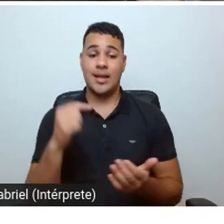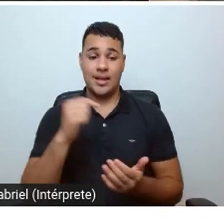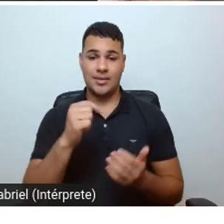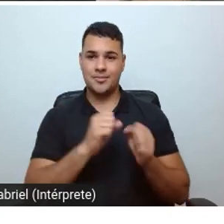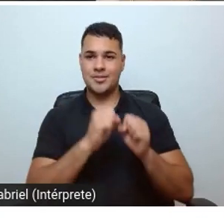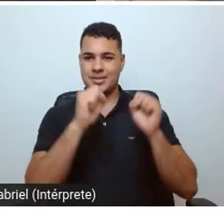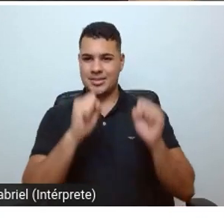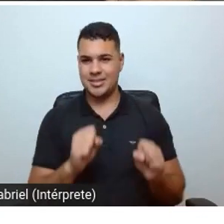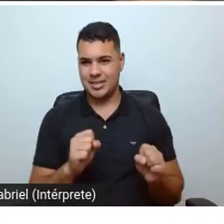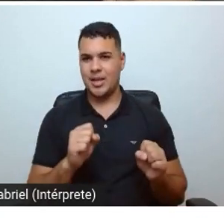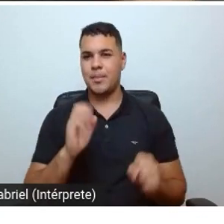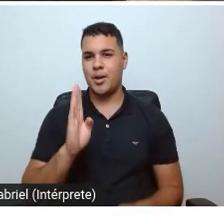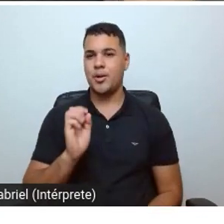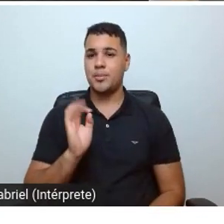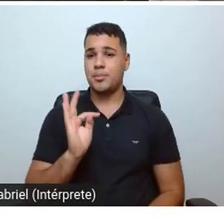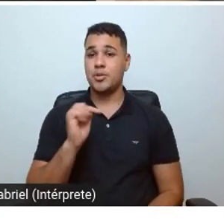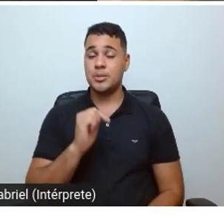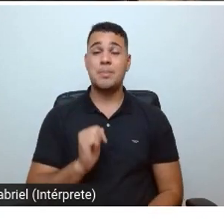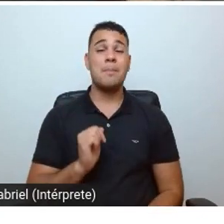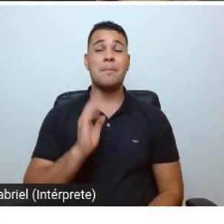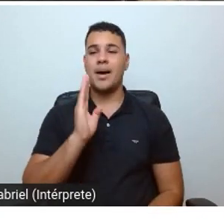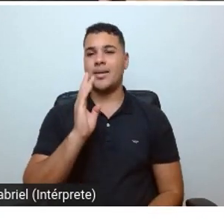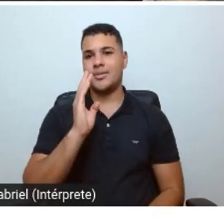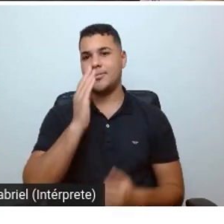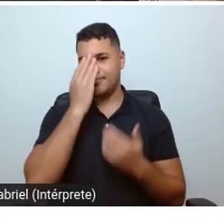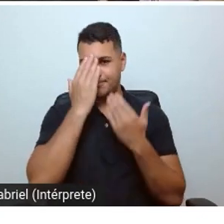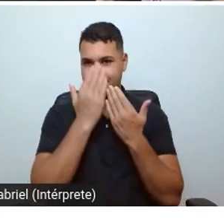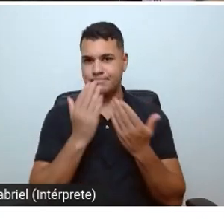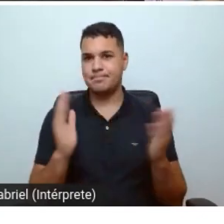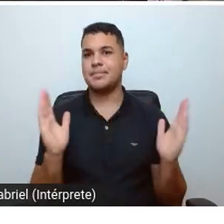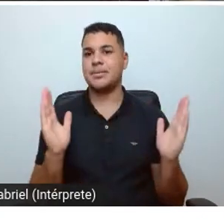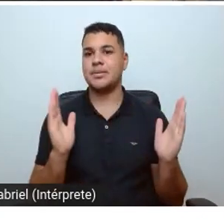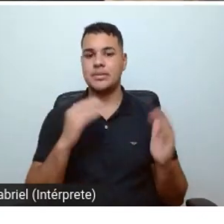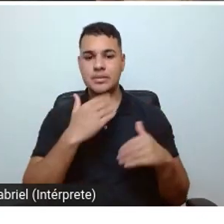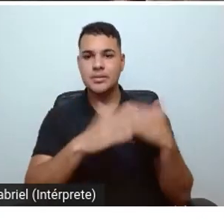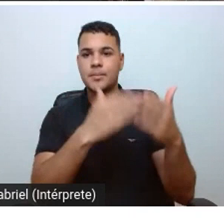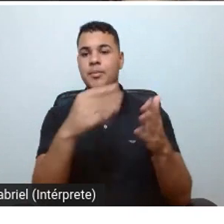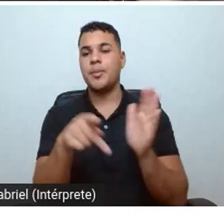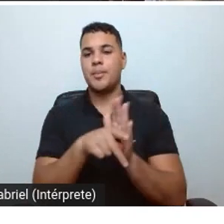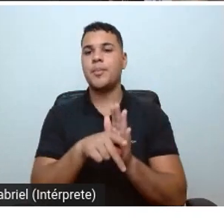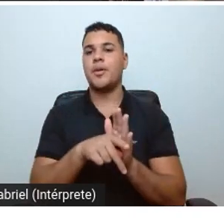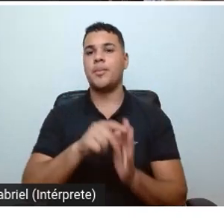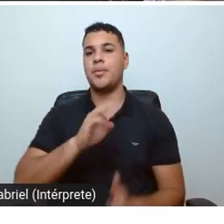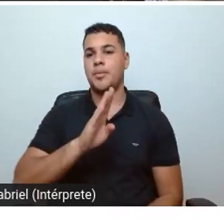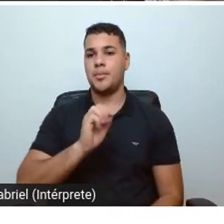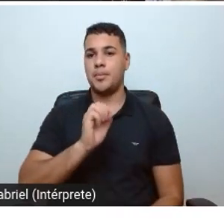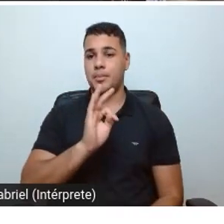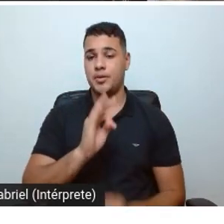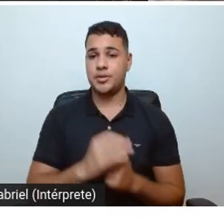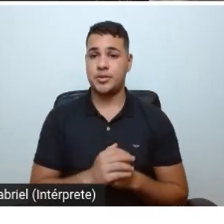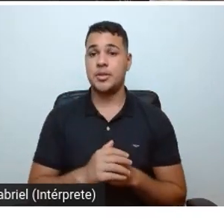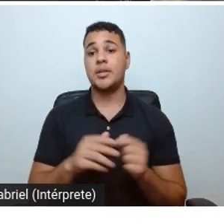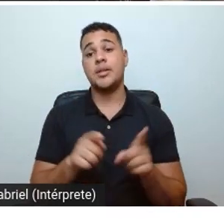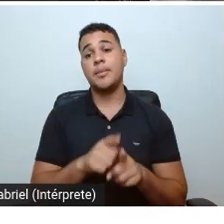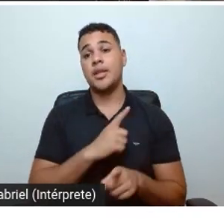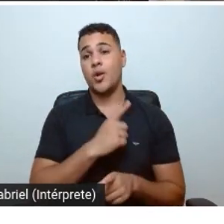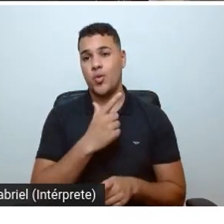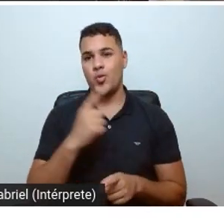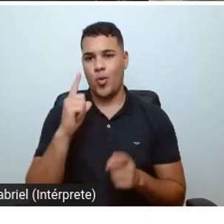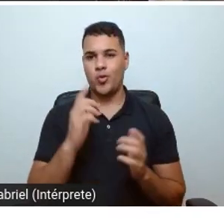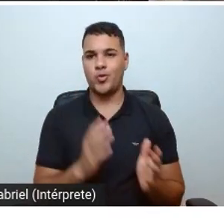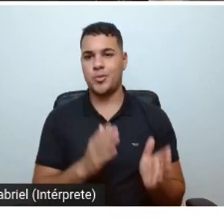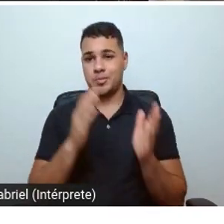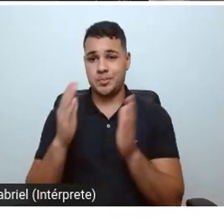de entendimento para a inteligência artificial do que é aquela intenção. E tem o outro lado também. Quando